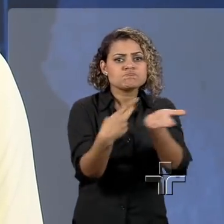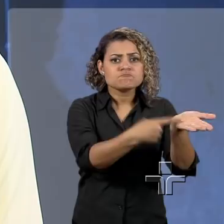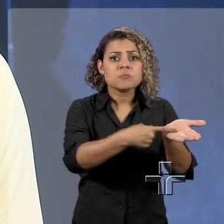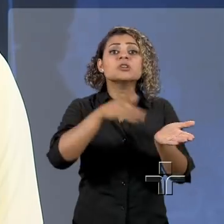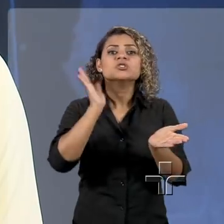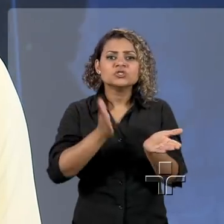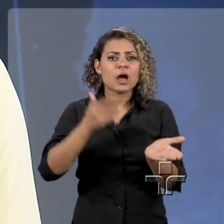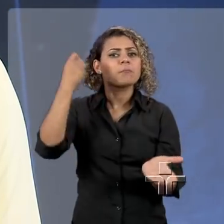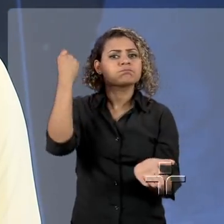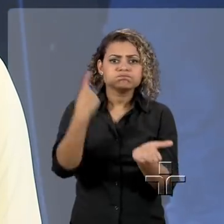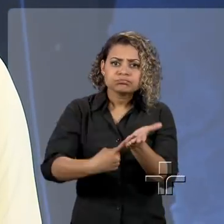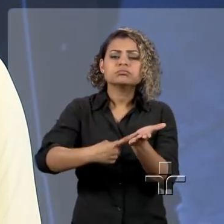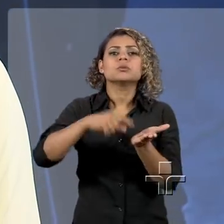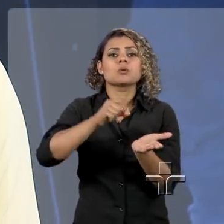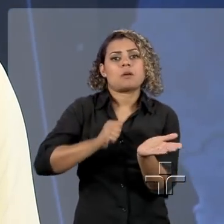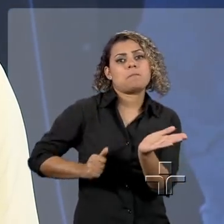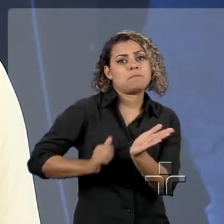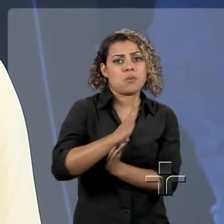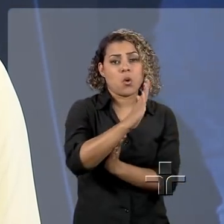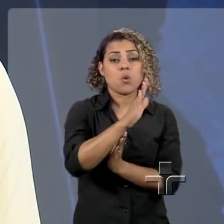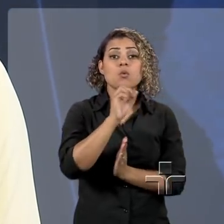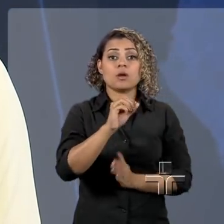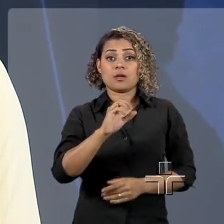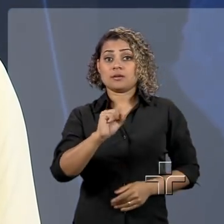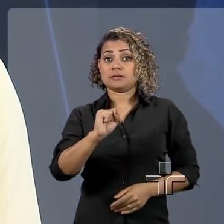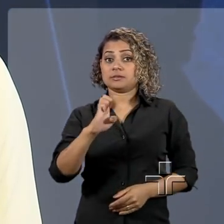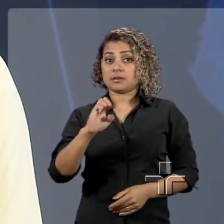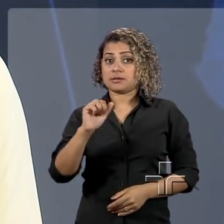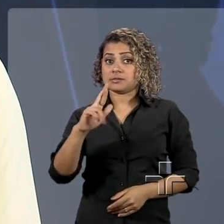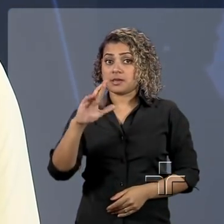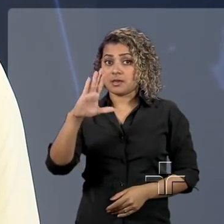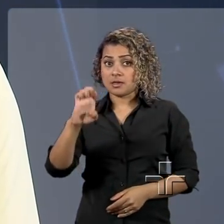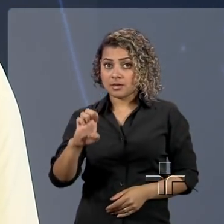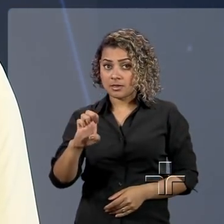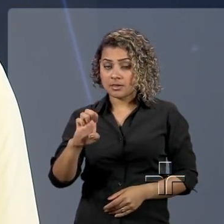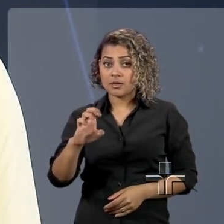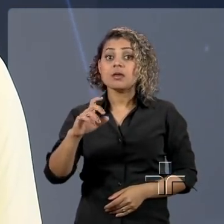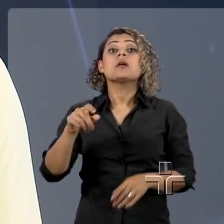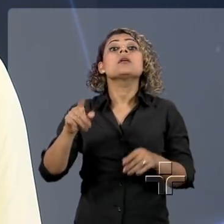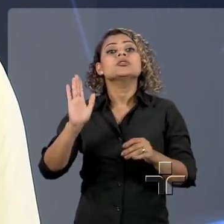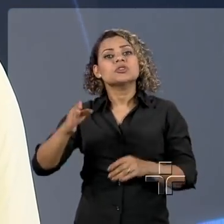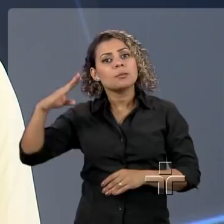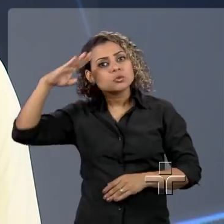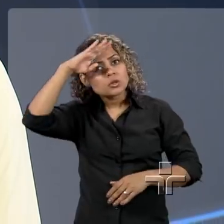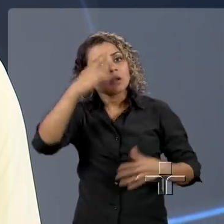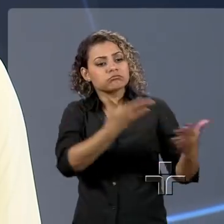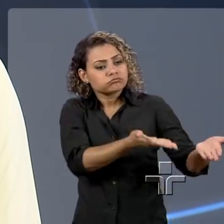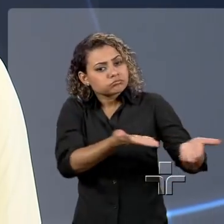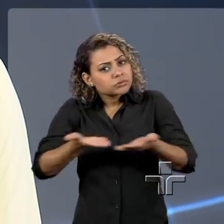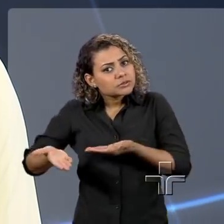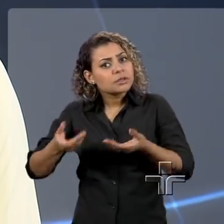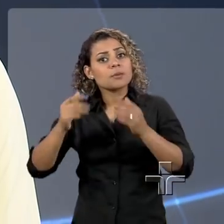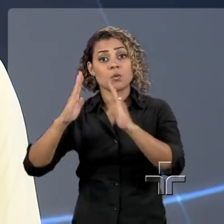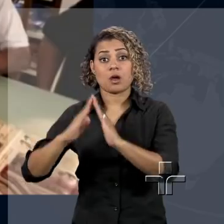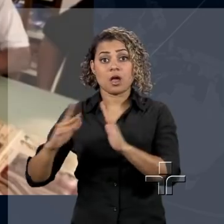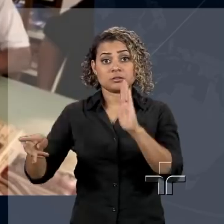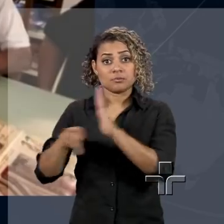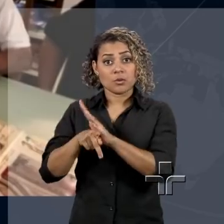extraditar o ativista Cesare Battisti. Bolsonaro recebeu os embaixadores da Itália e da China em casa, no Rio de